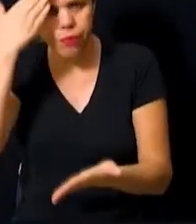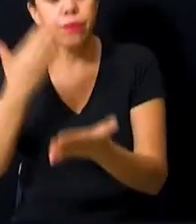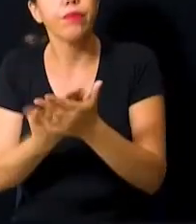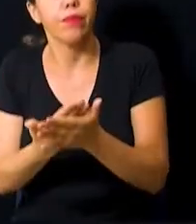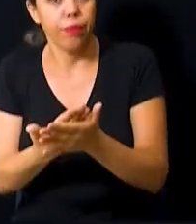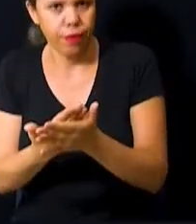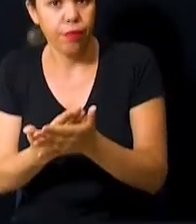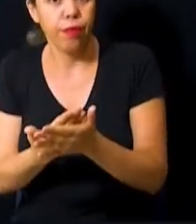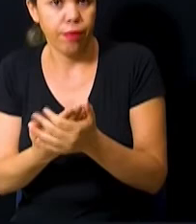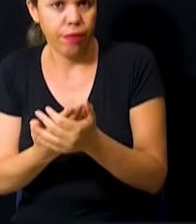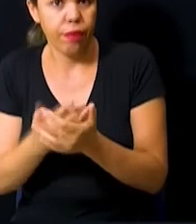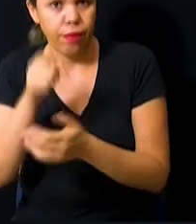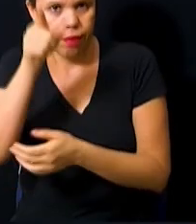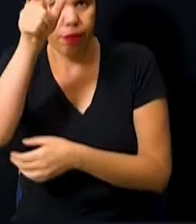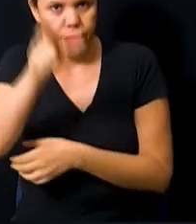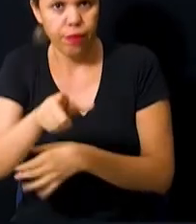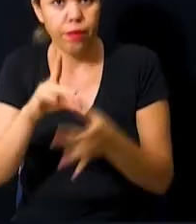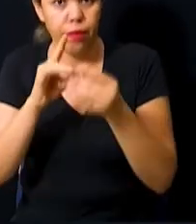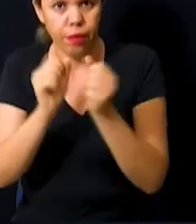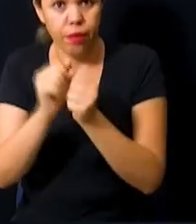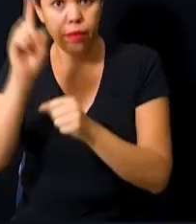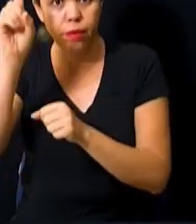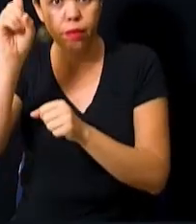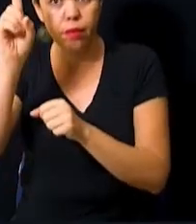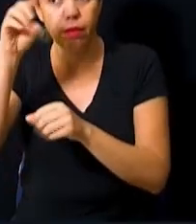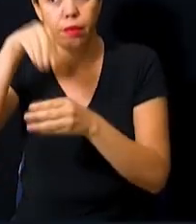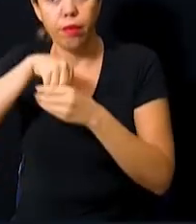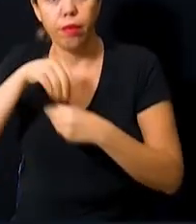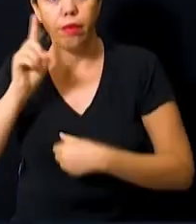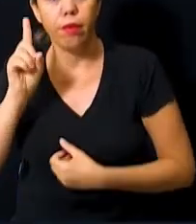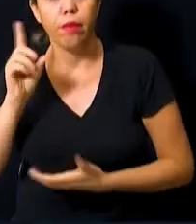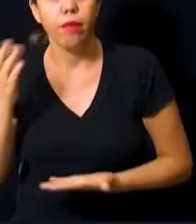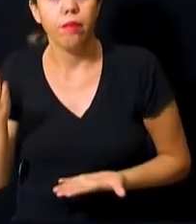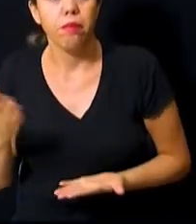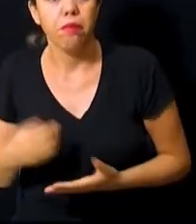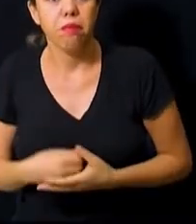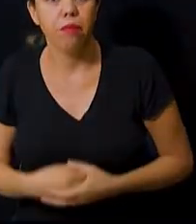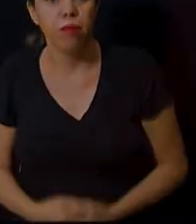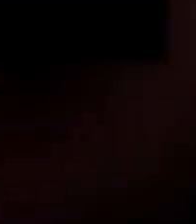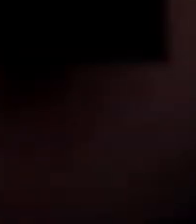mas acreditando que você é Deus.